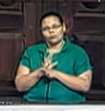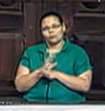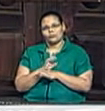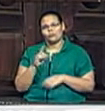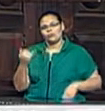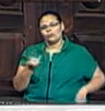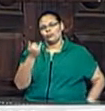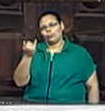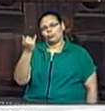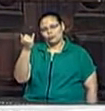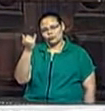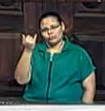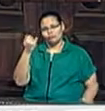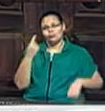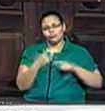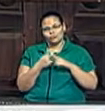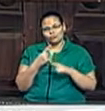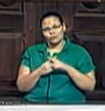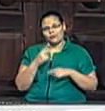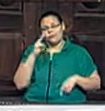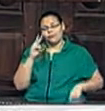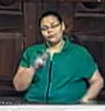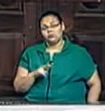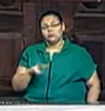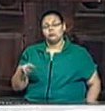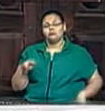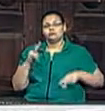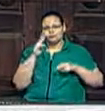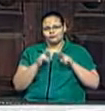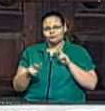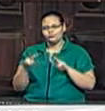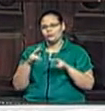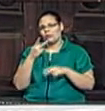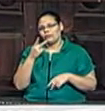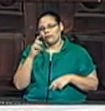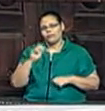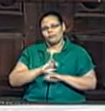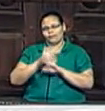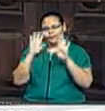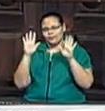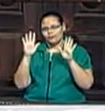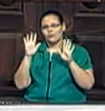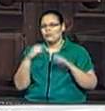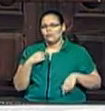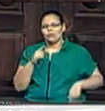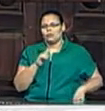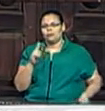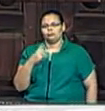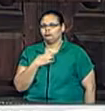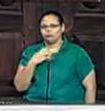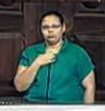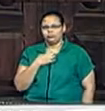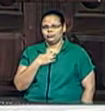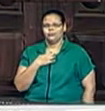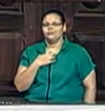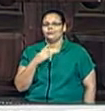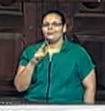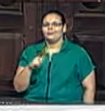conclusão importante, porque na minha visão, e quero dizer isso de maneira muito clara, não sinto que haja